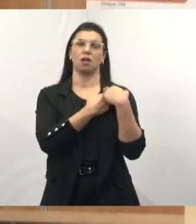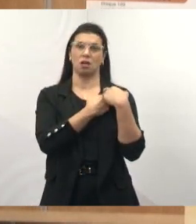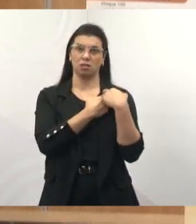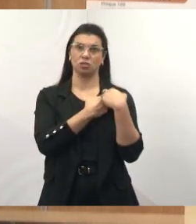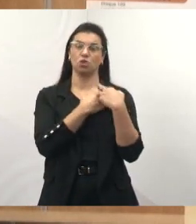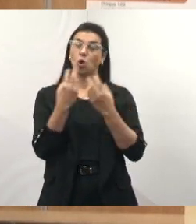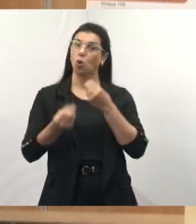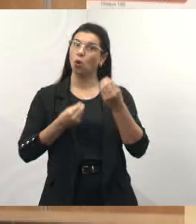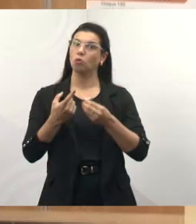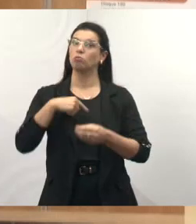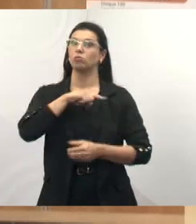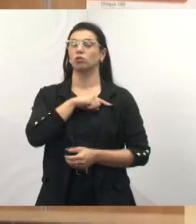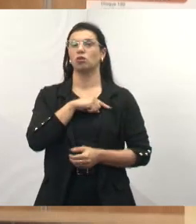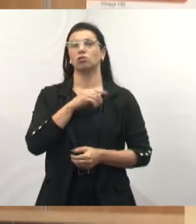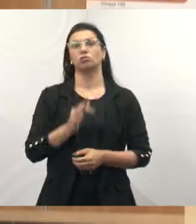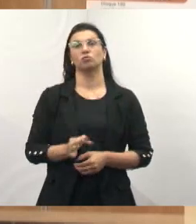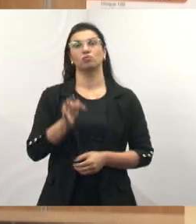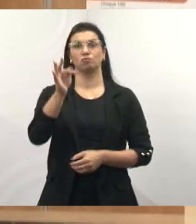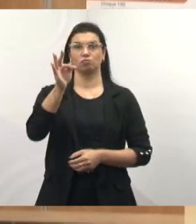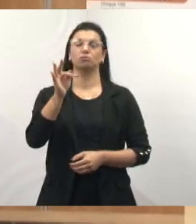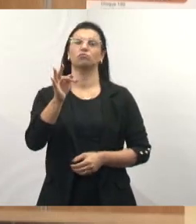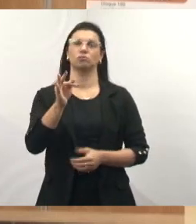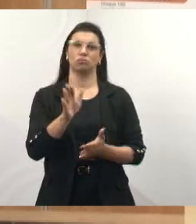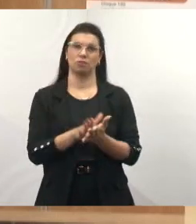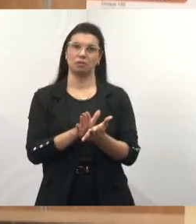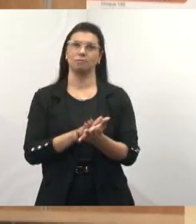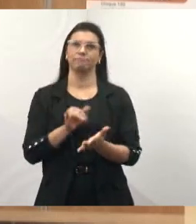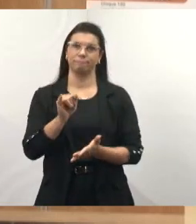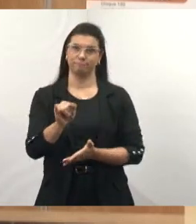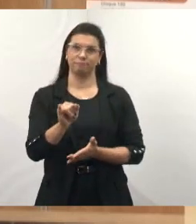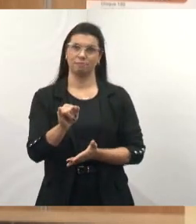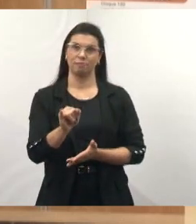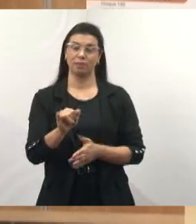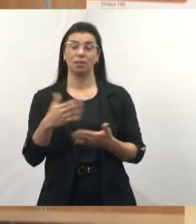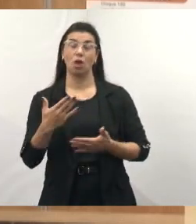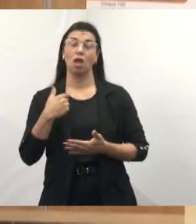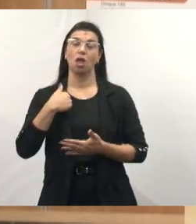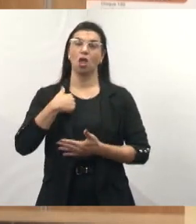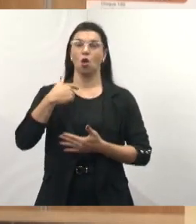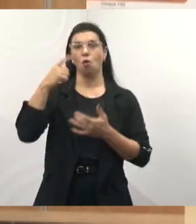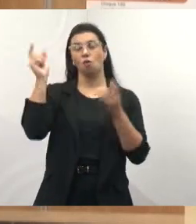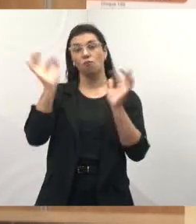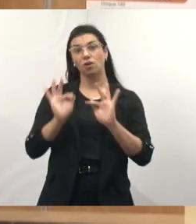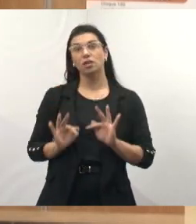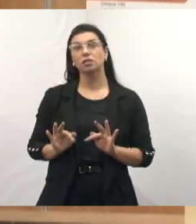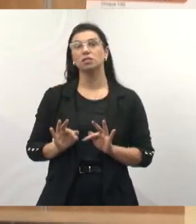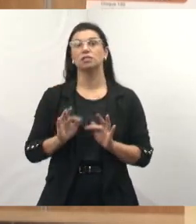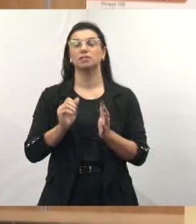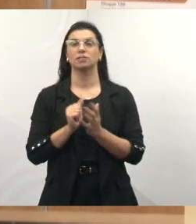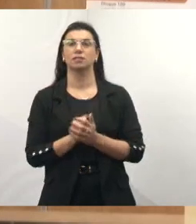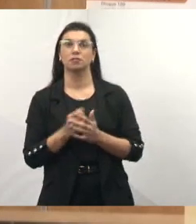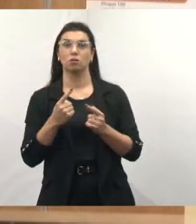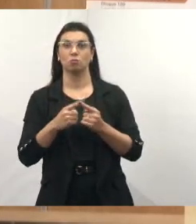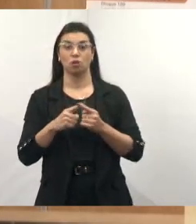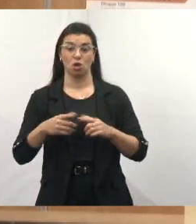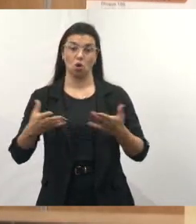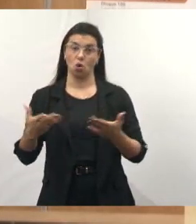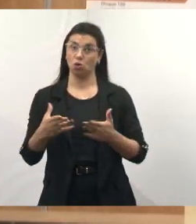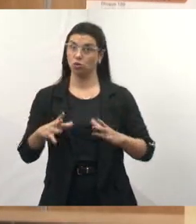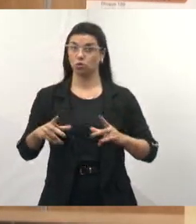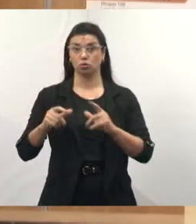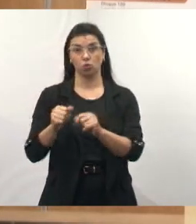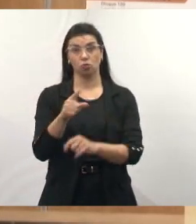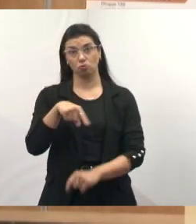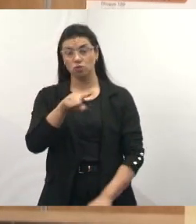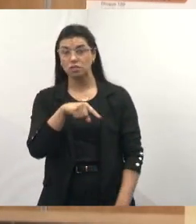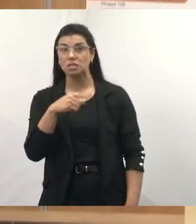a nossa cidade aí daqui anos. E fico feliz, como você falou assim, ainda estou no PSDB, mas hoje todos sabem aqui, vocês